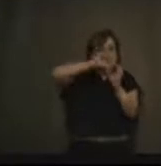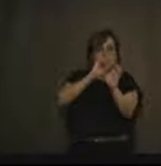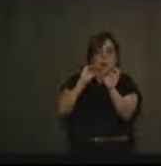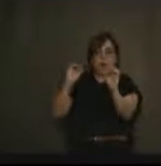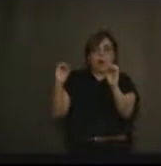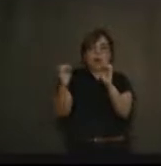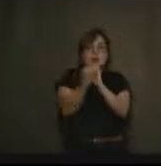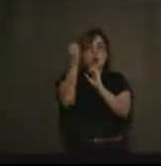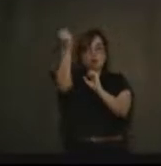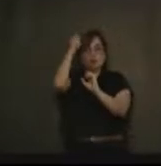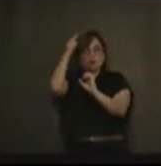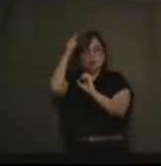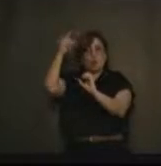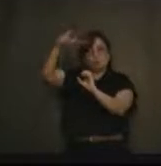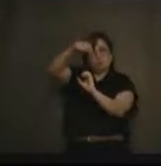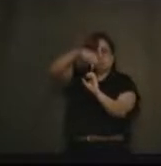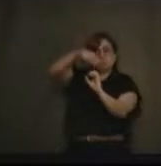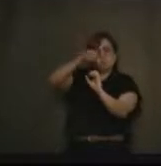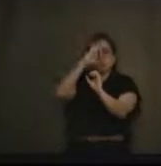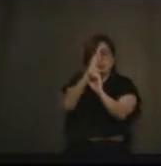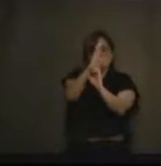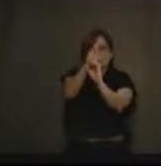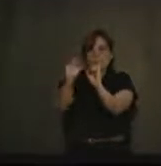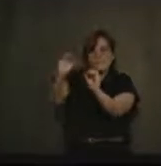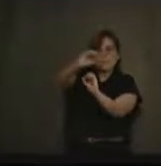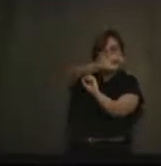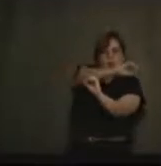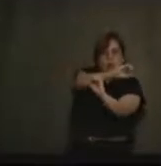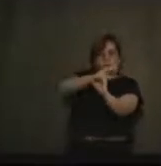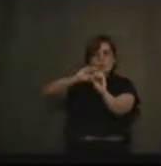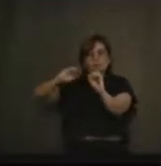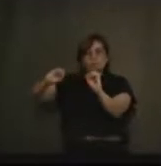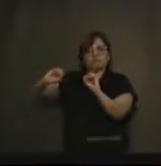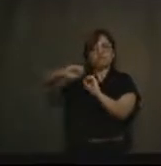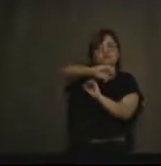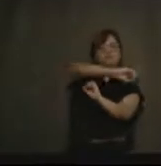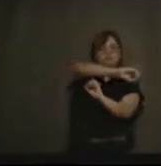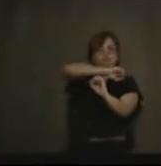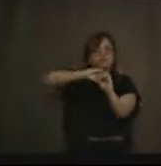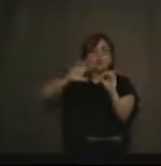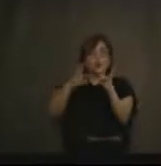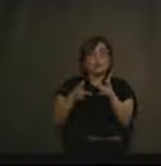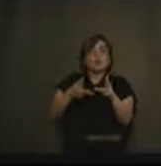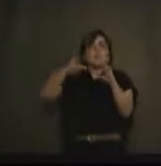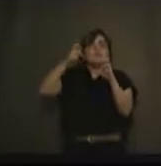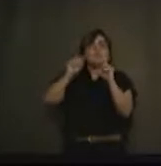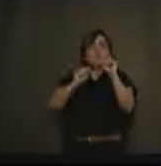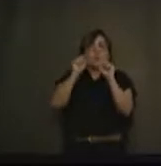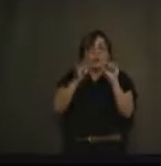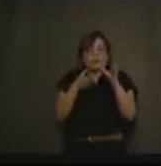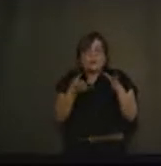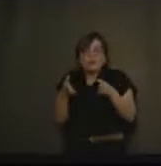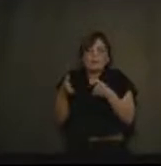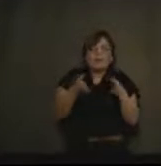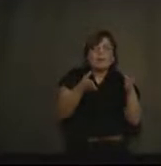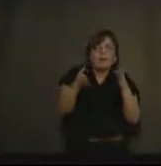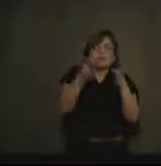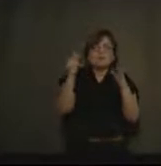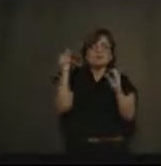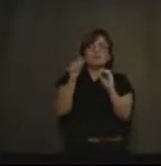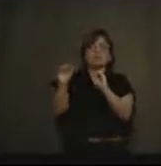permitiu, por exemplo, a descoberta de Netuno, quando foi observado que a trajetória de Urano